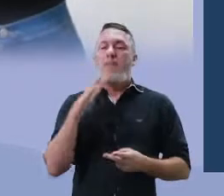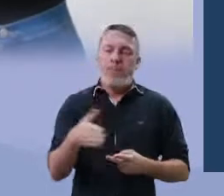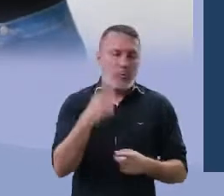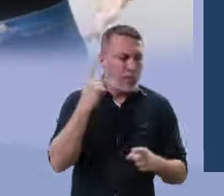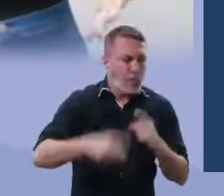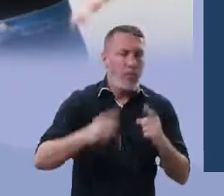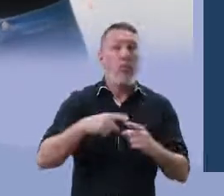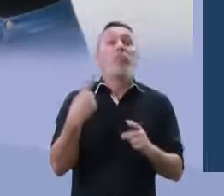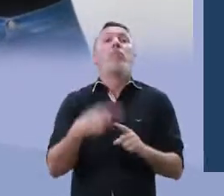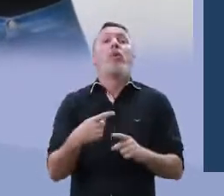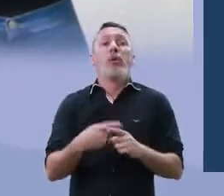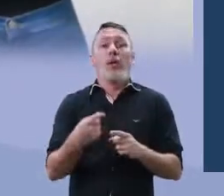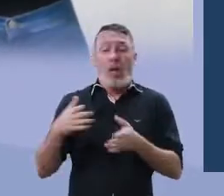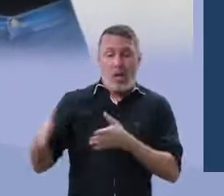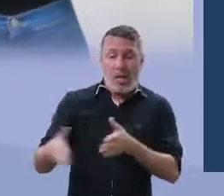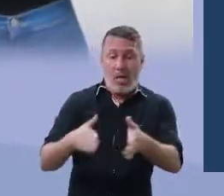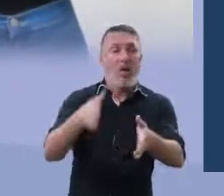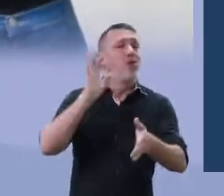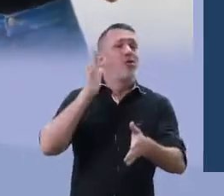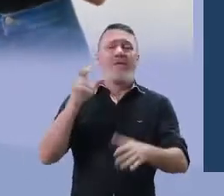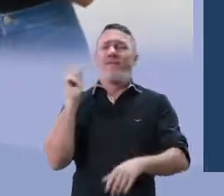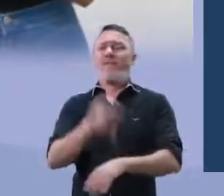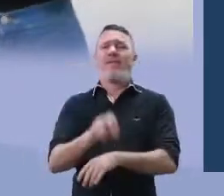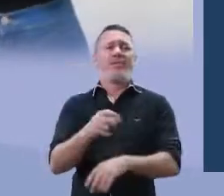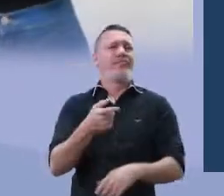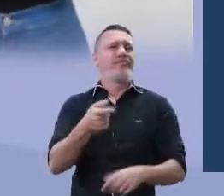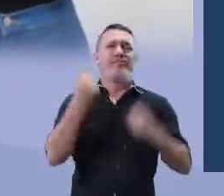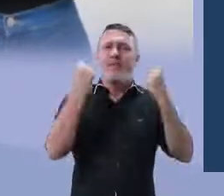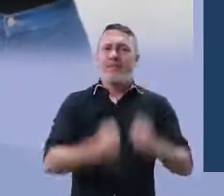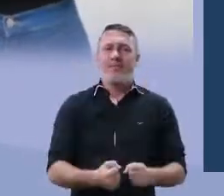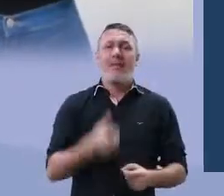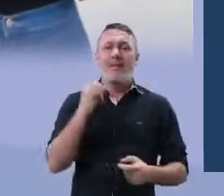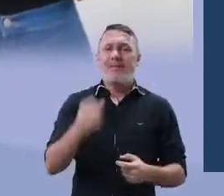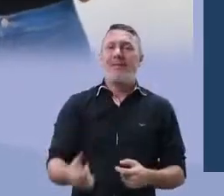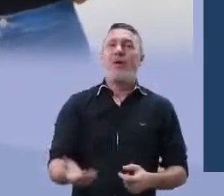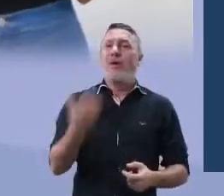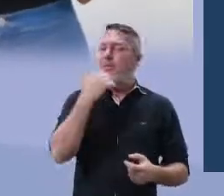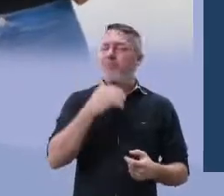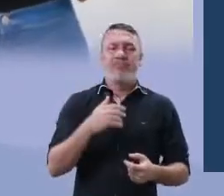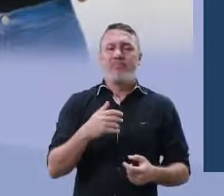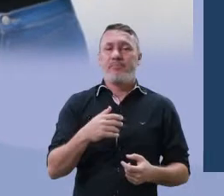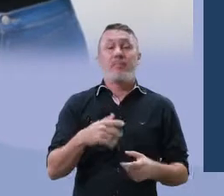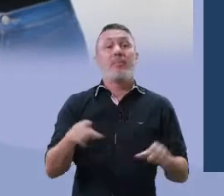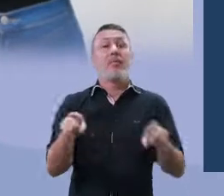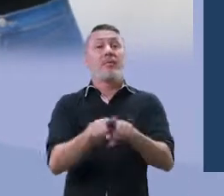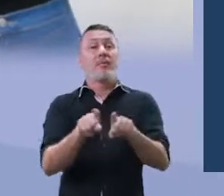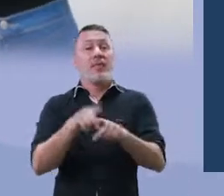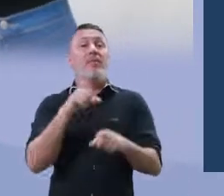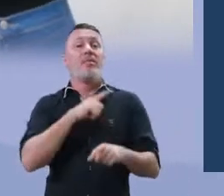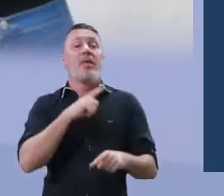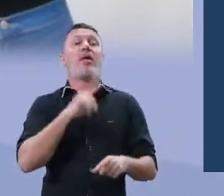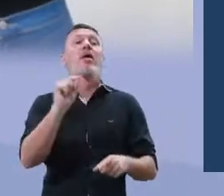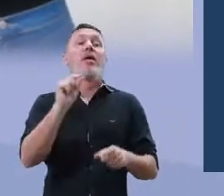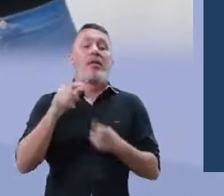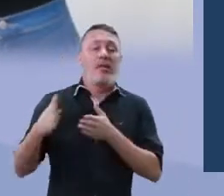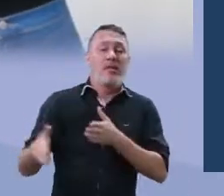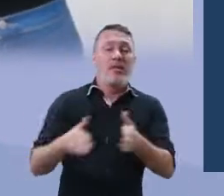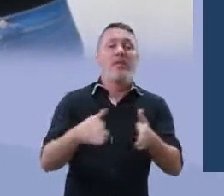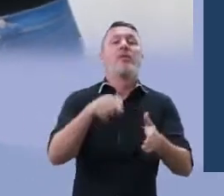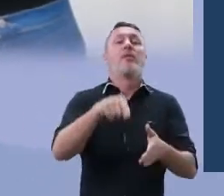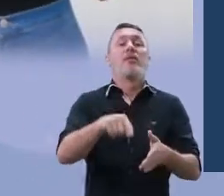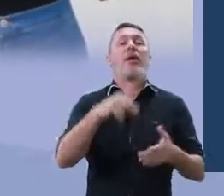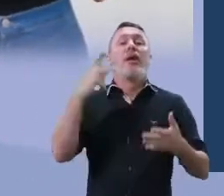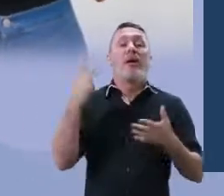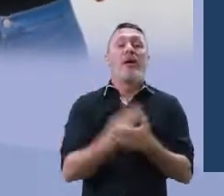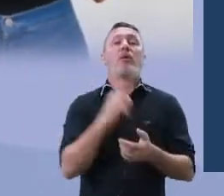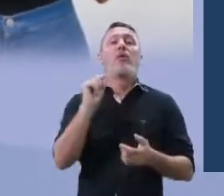de comer peixes daquele local. Por quê? Os primeiros organismos já são afetados, mas quem está lá no topo da cadeia é